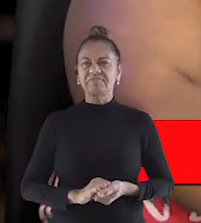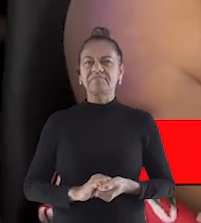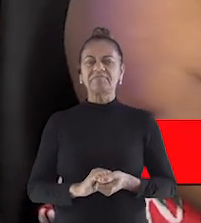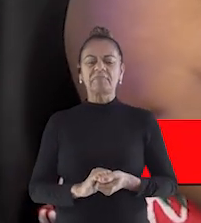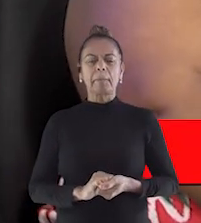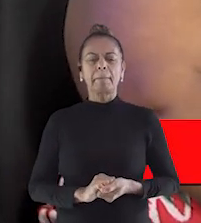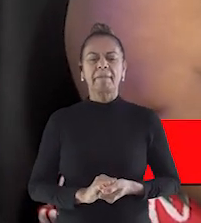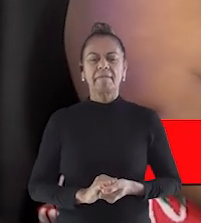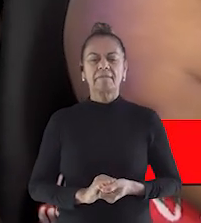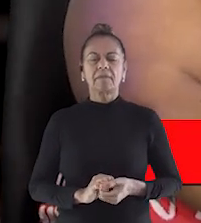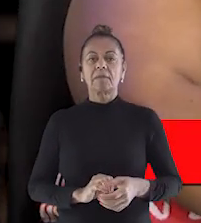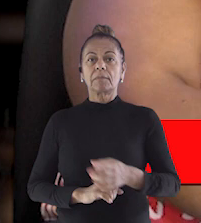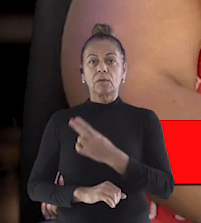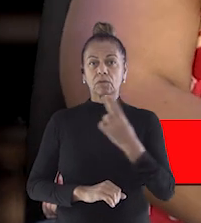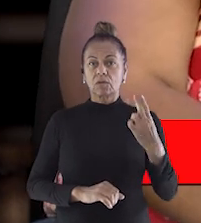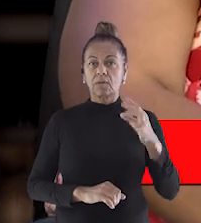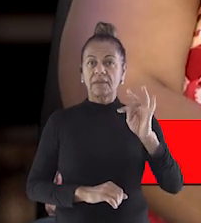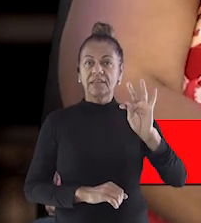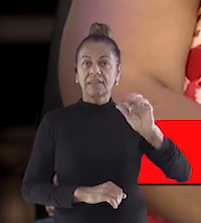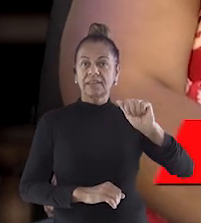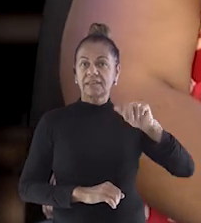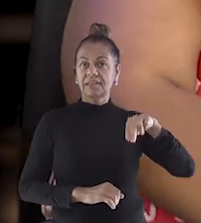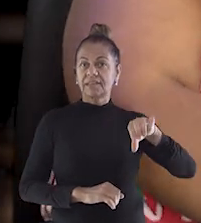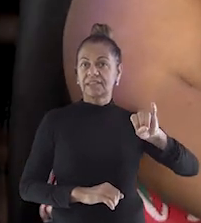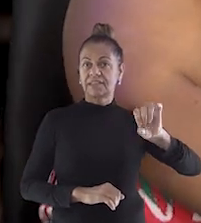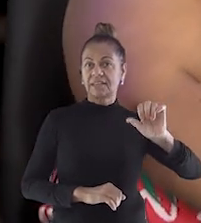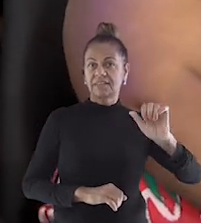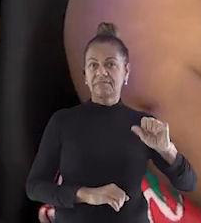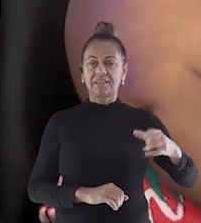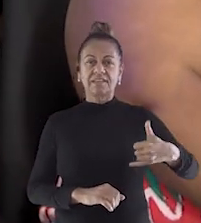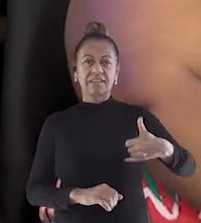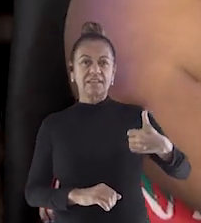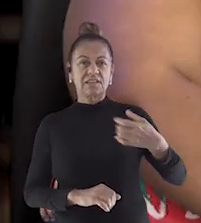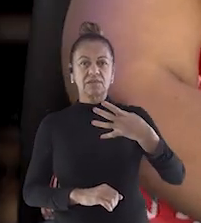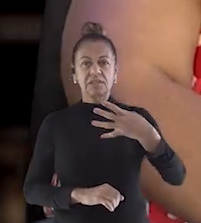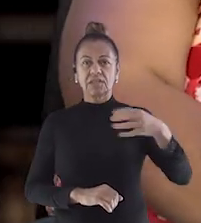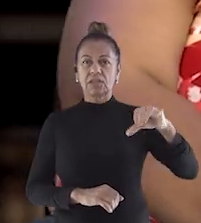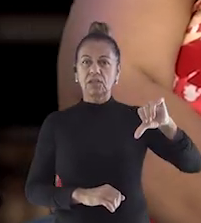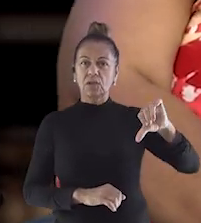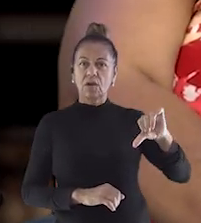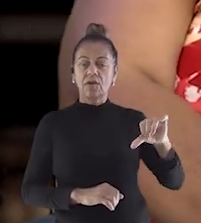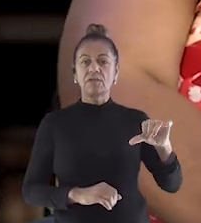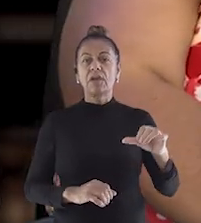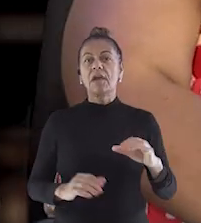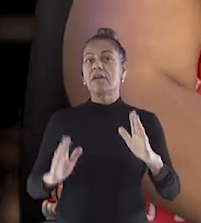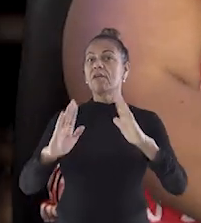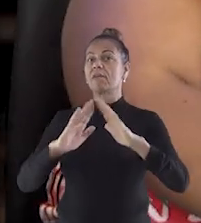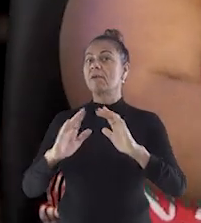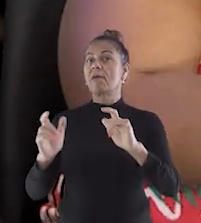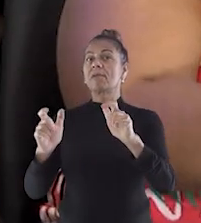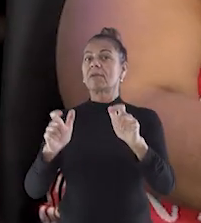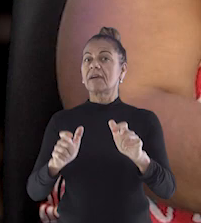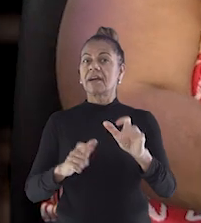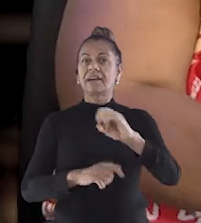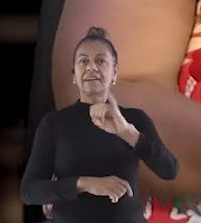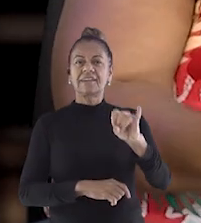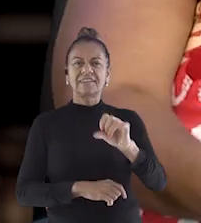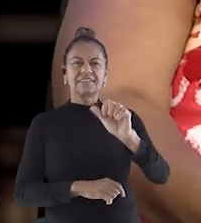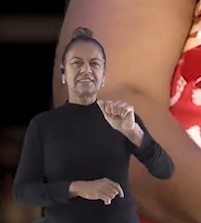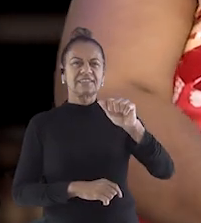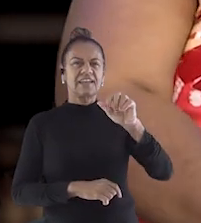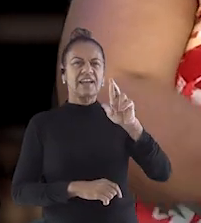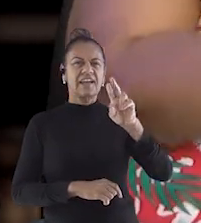nome é Tânia, eu tenho 49 anos, moro no Jardim Botânico e hoje eu vim aqui contar